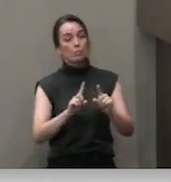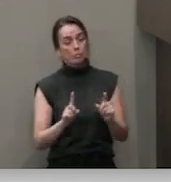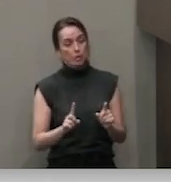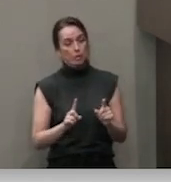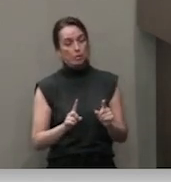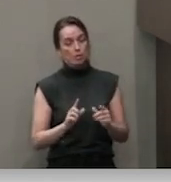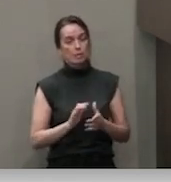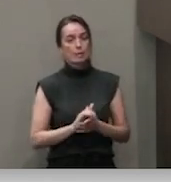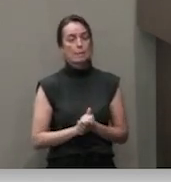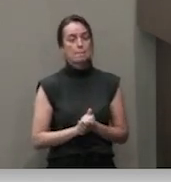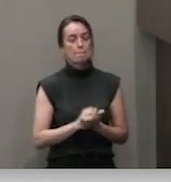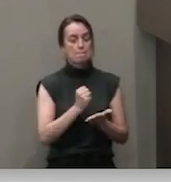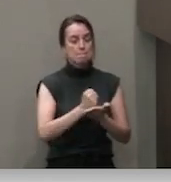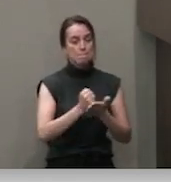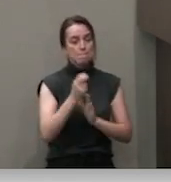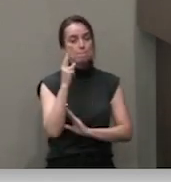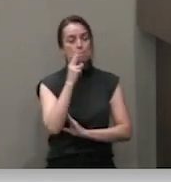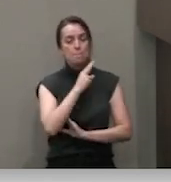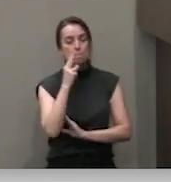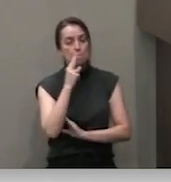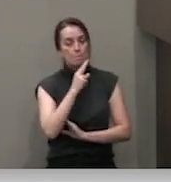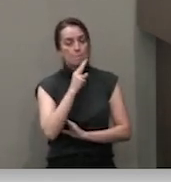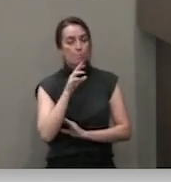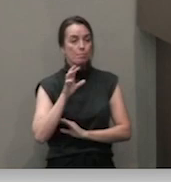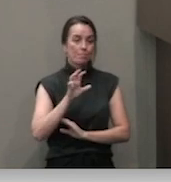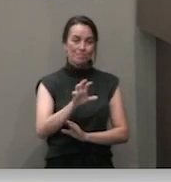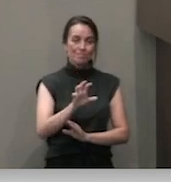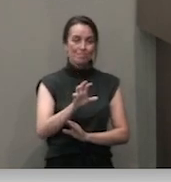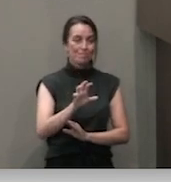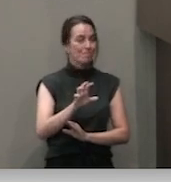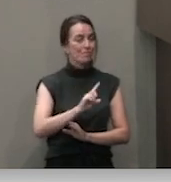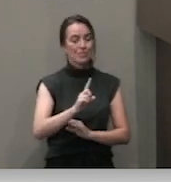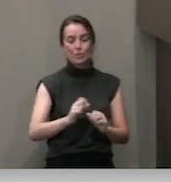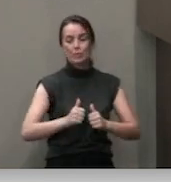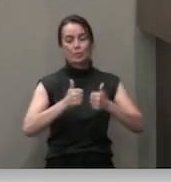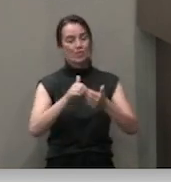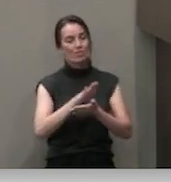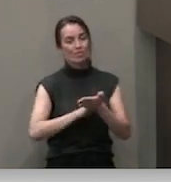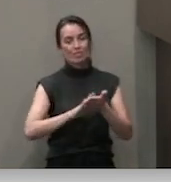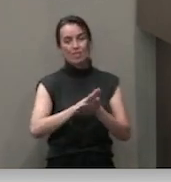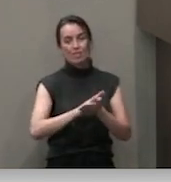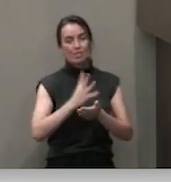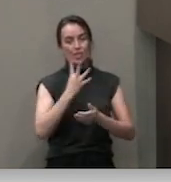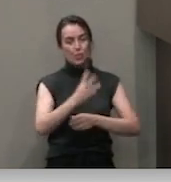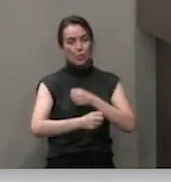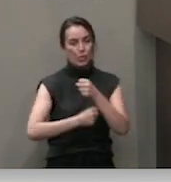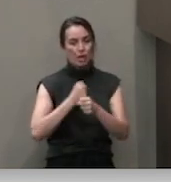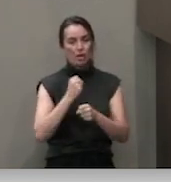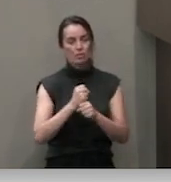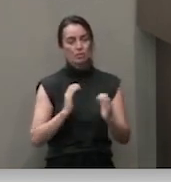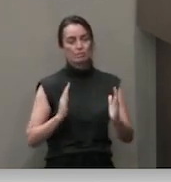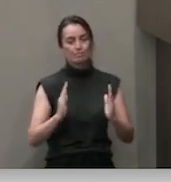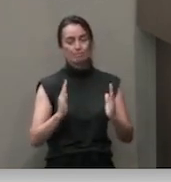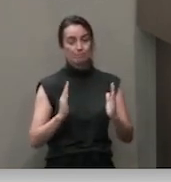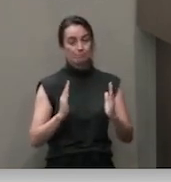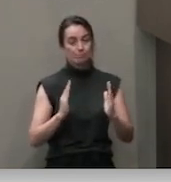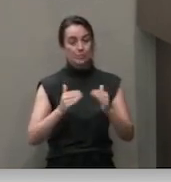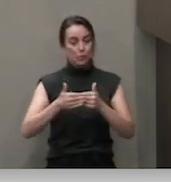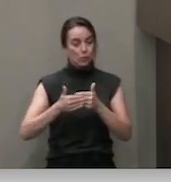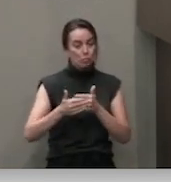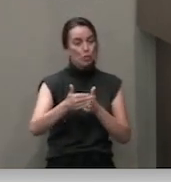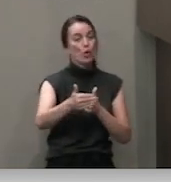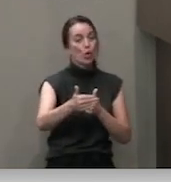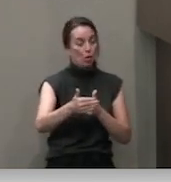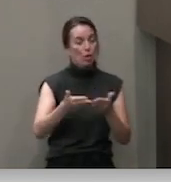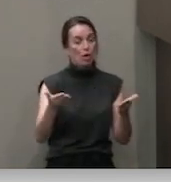do contratação emergencial E isso não melhorou em nada em quatro anos e esses próximos anos que virão